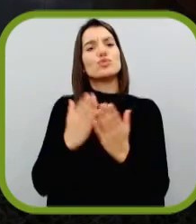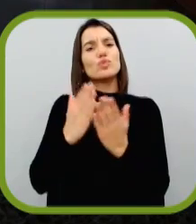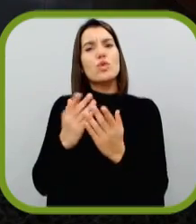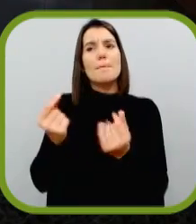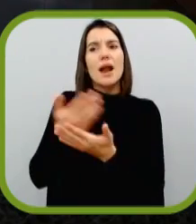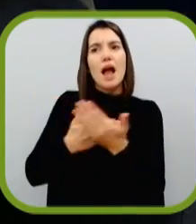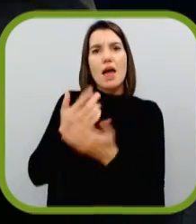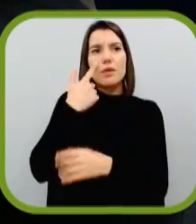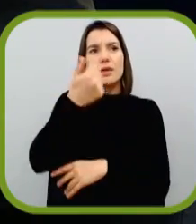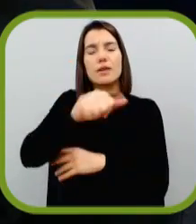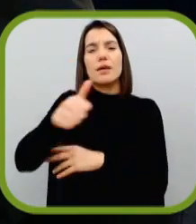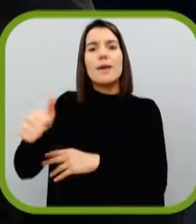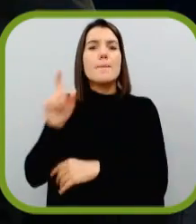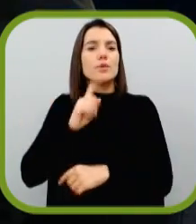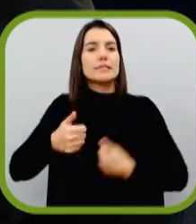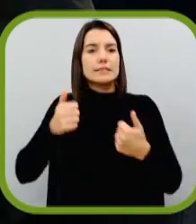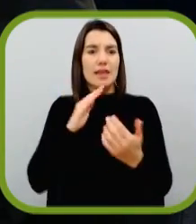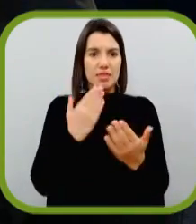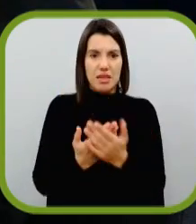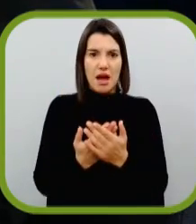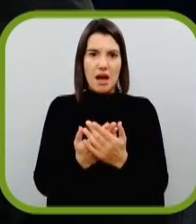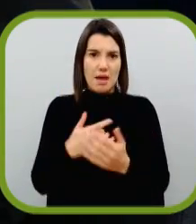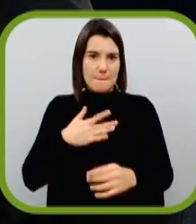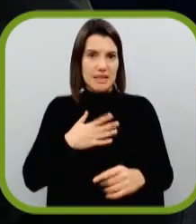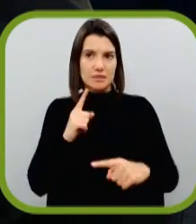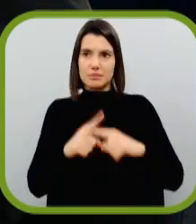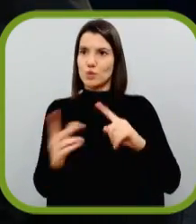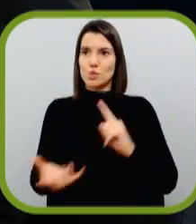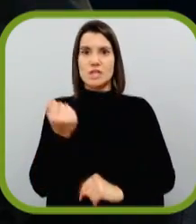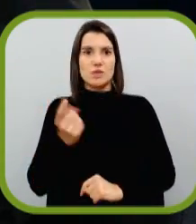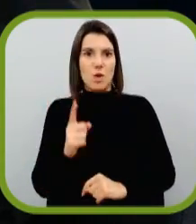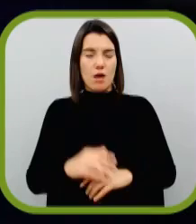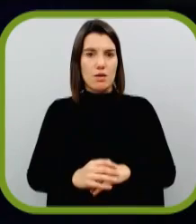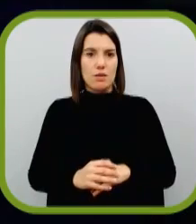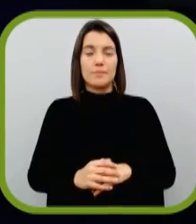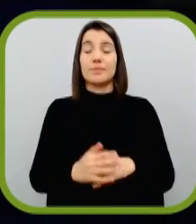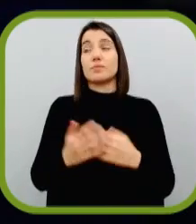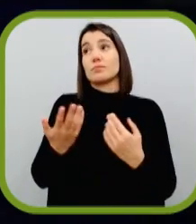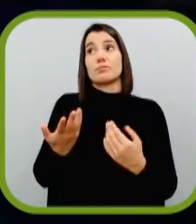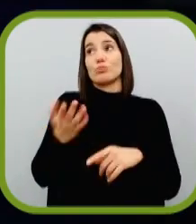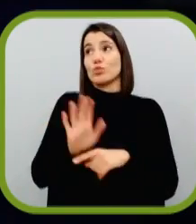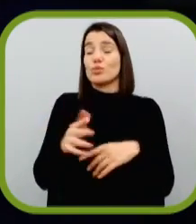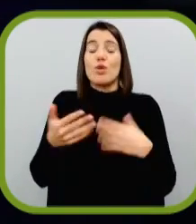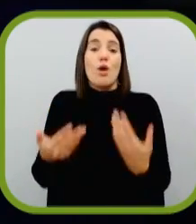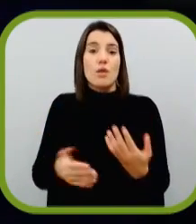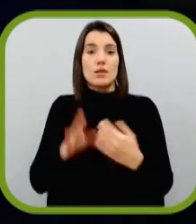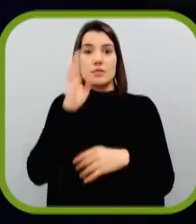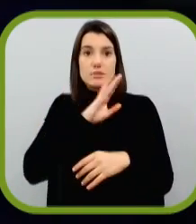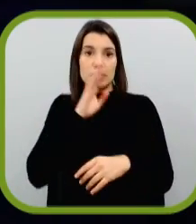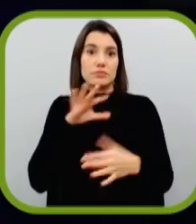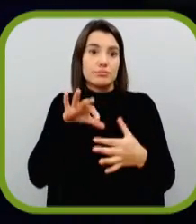estudos de mercado ser o fator que determina o sucesso de uma empresa? O facto, hoje em dia, de estar, por exemplo,